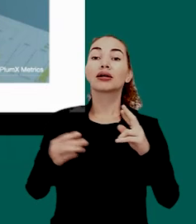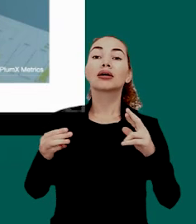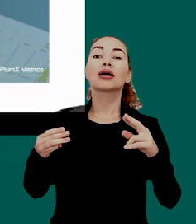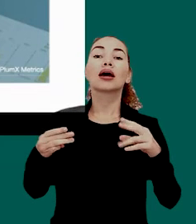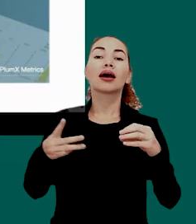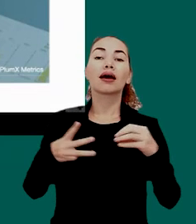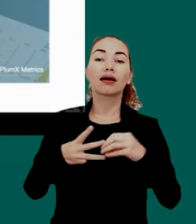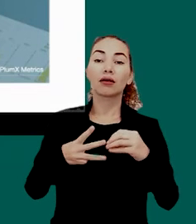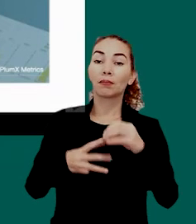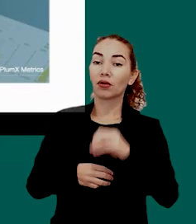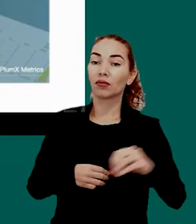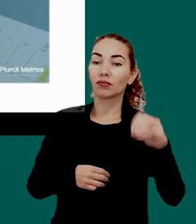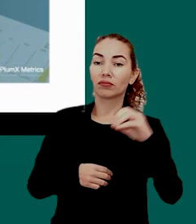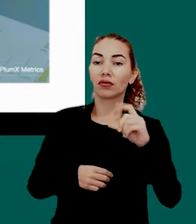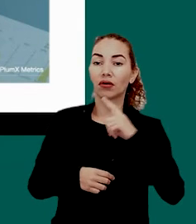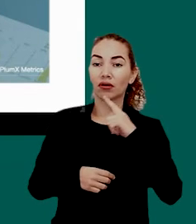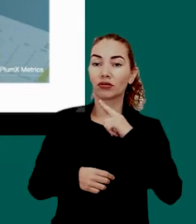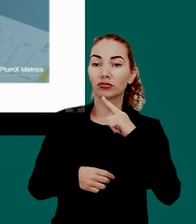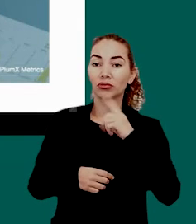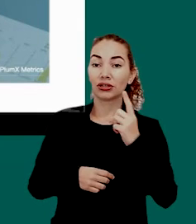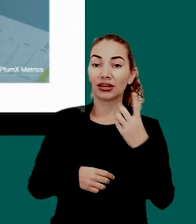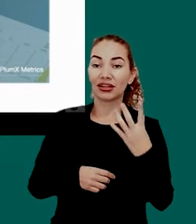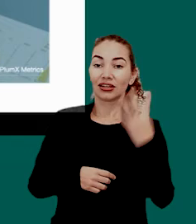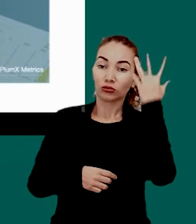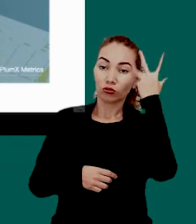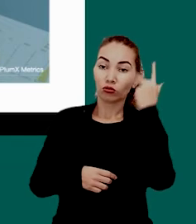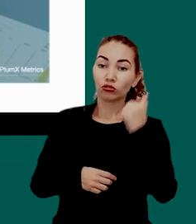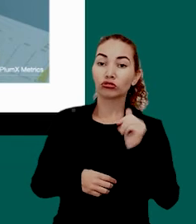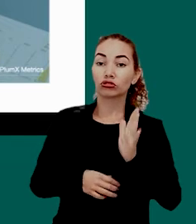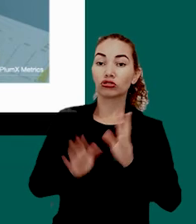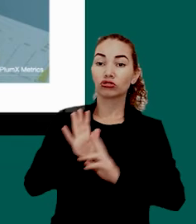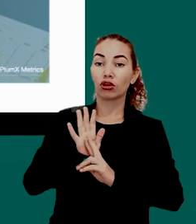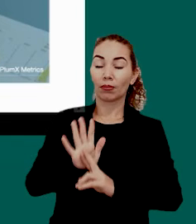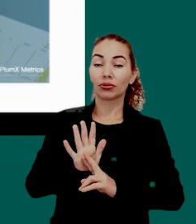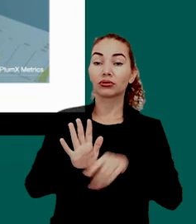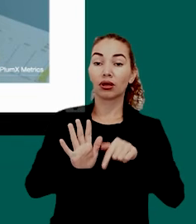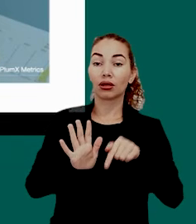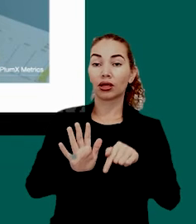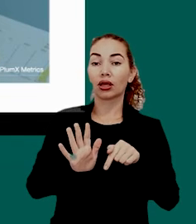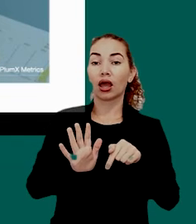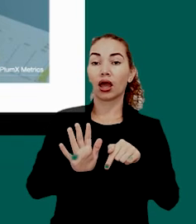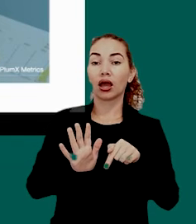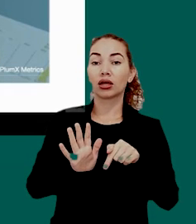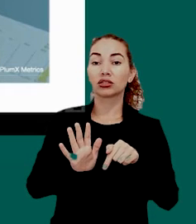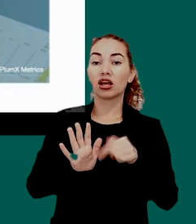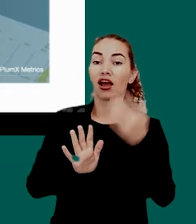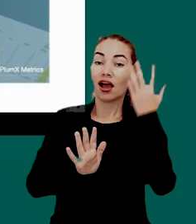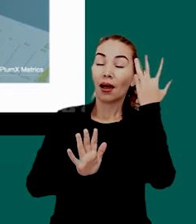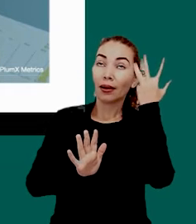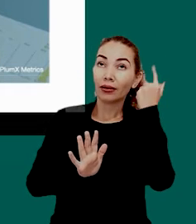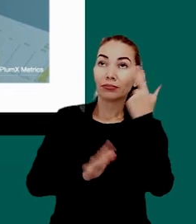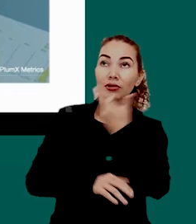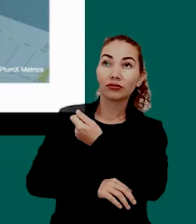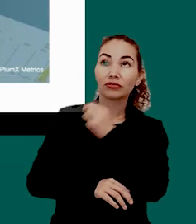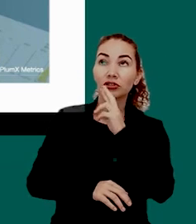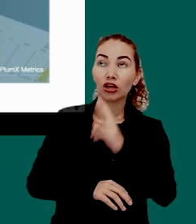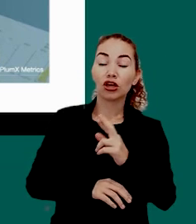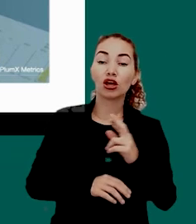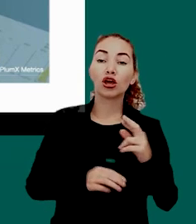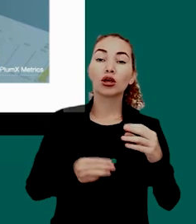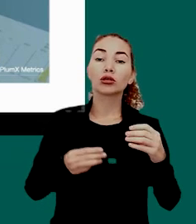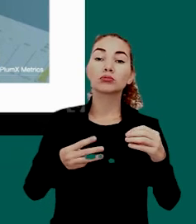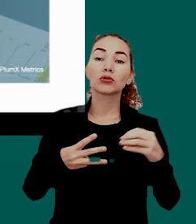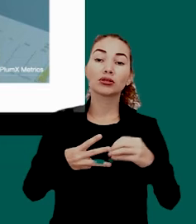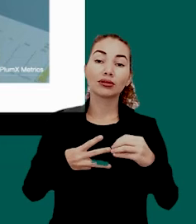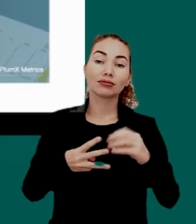Spike apresentaram pico em 14 dias após a administração, e essa foi uma das primeiras vacinas a ter essa resposta celular